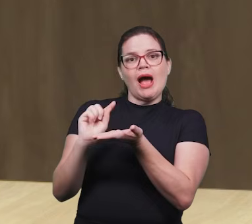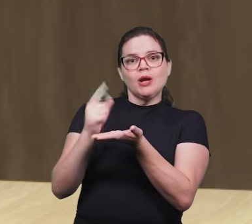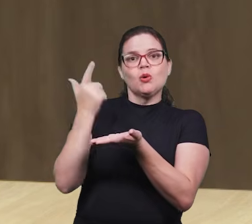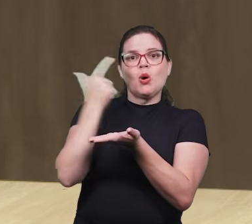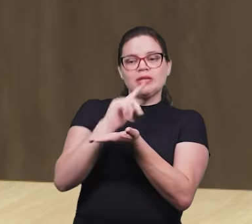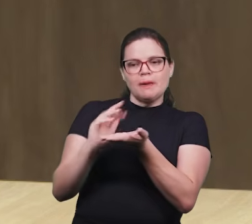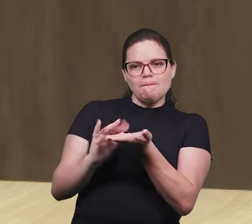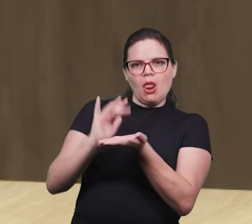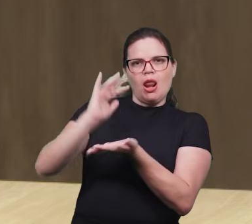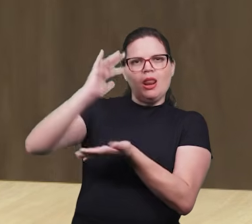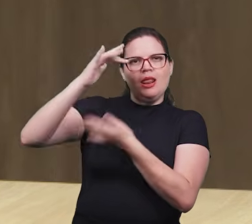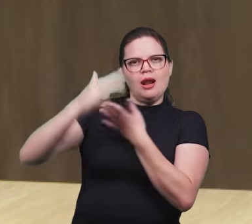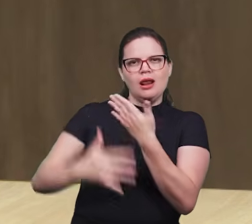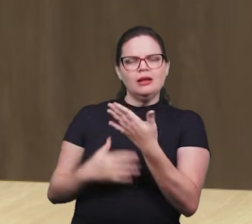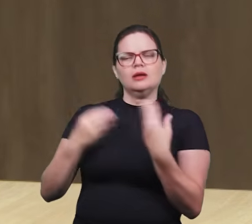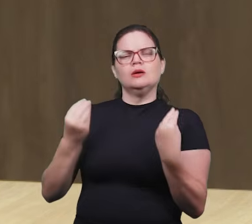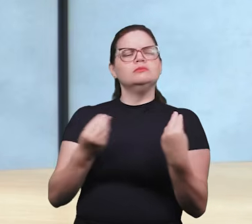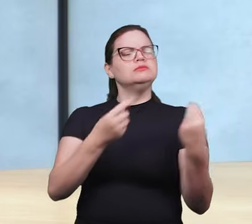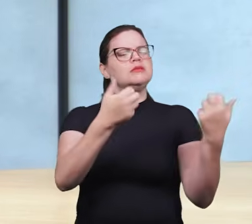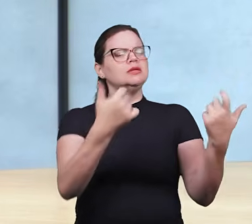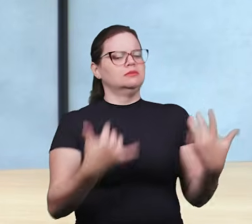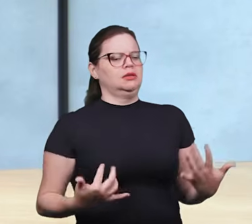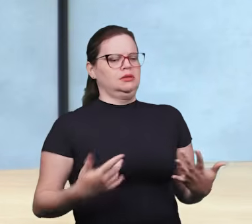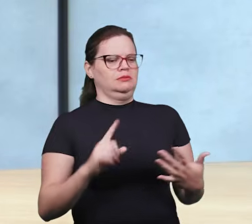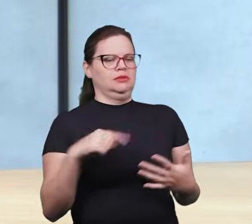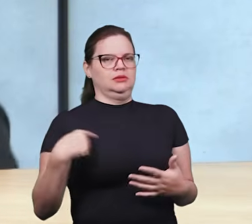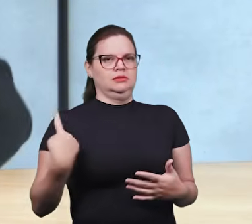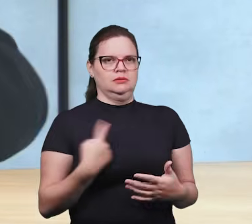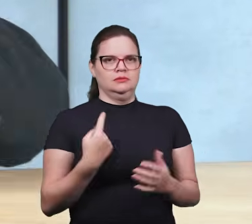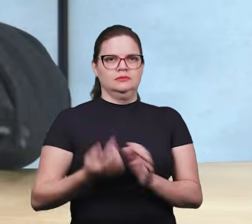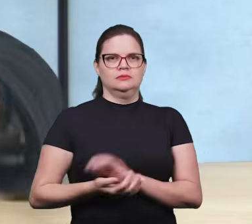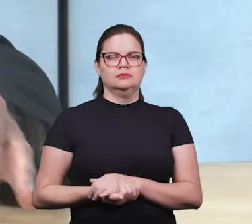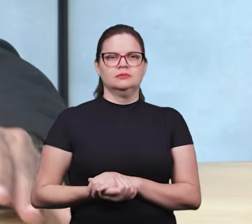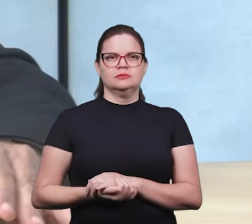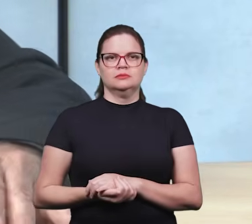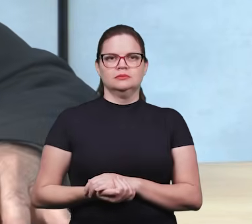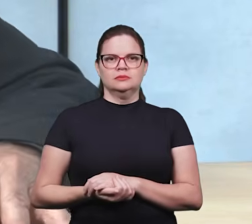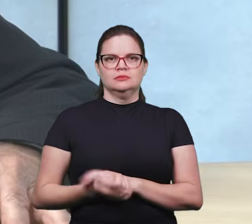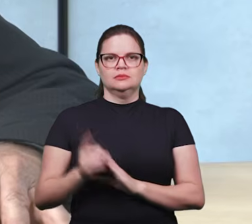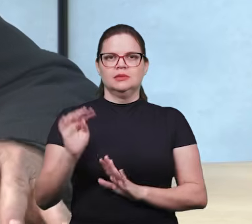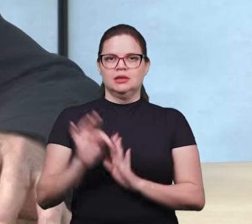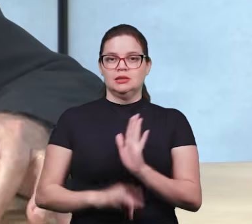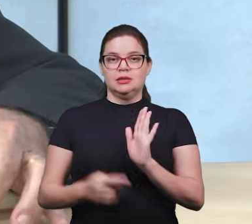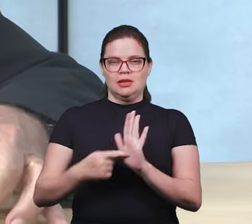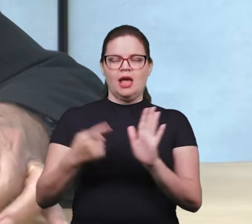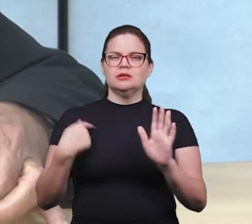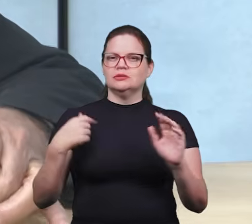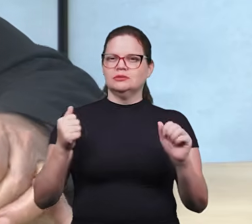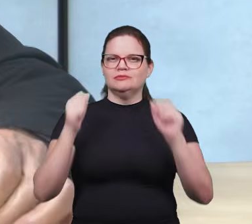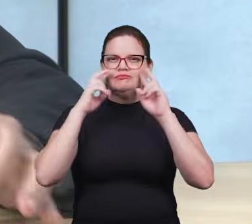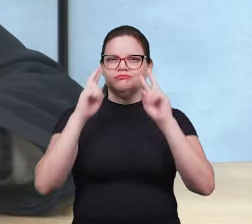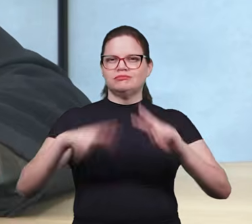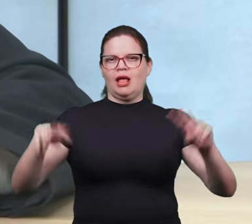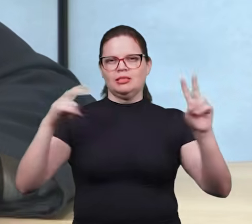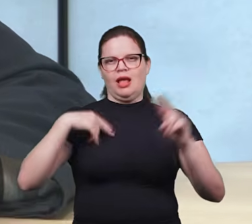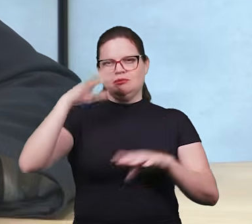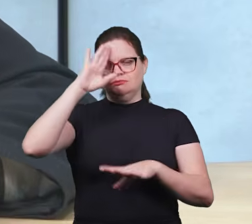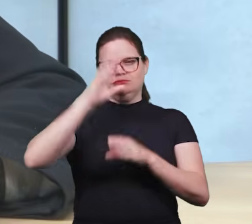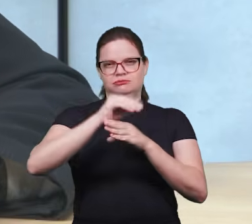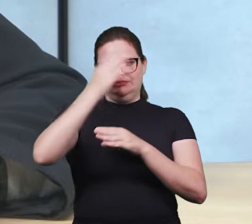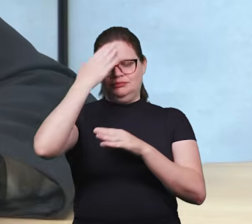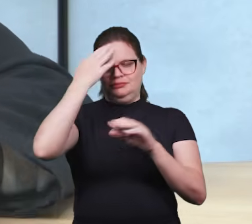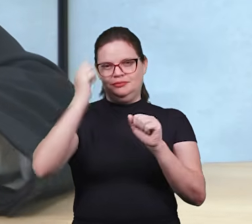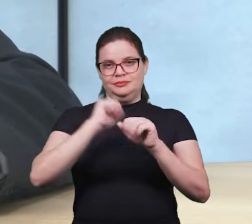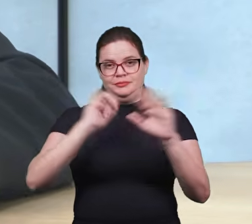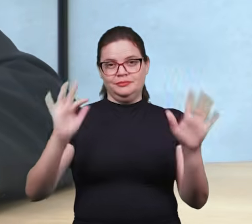nós acerca desse momento? Esse texto ele é muito ilustrativo, porque